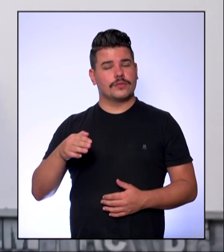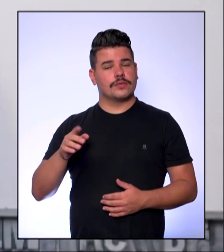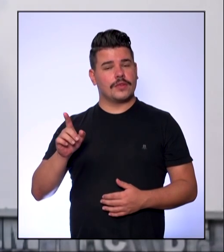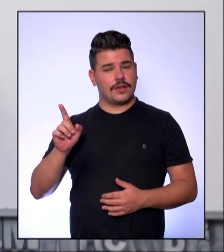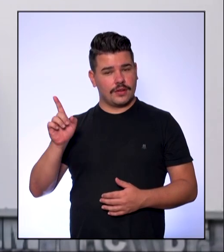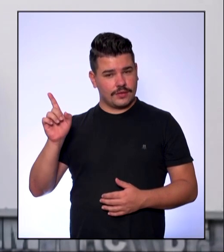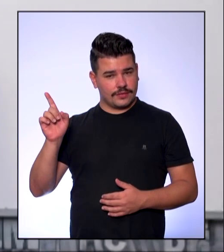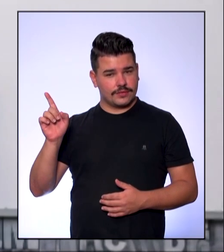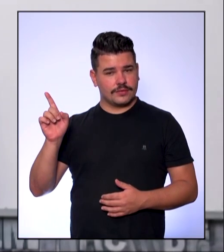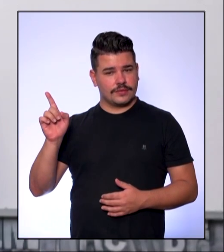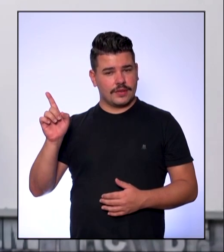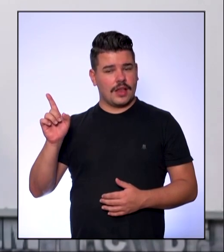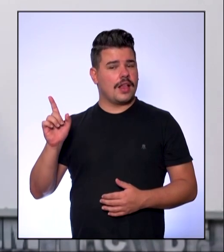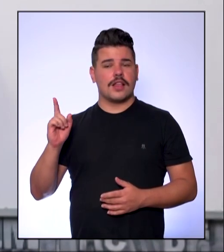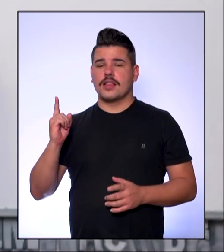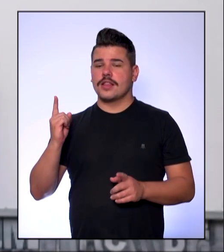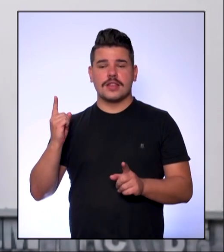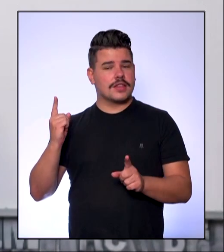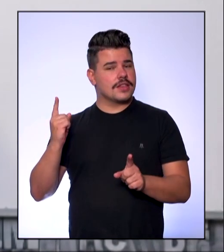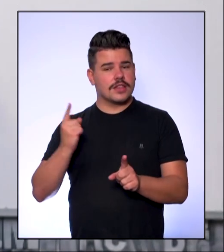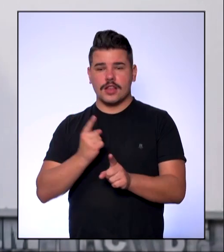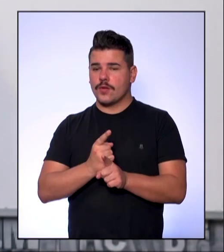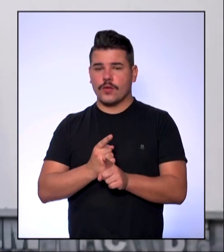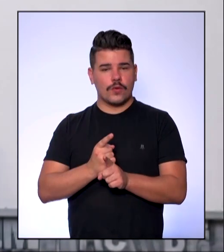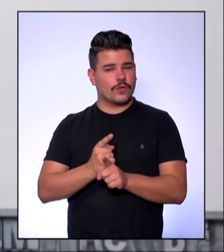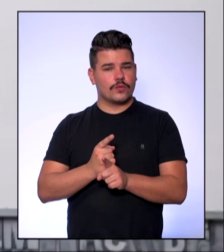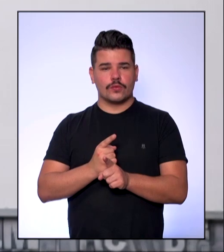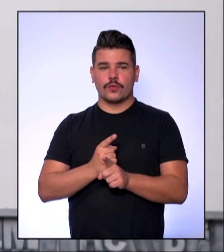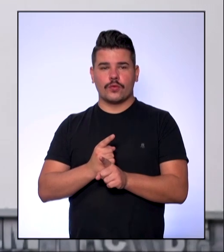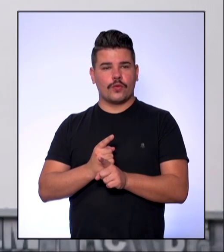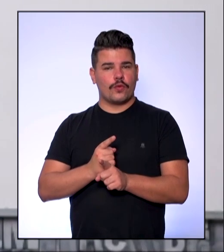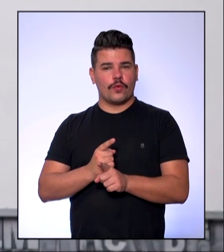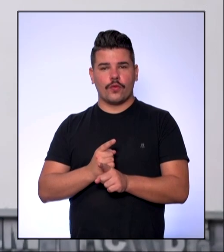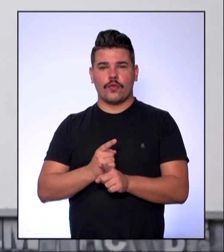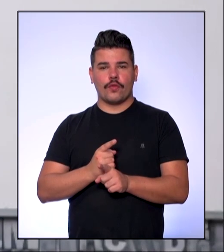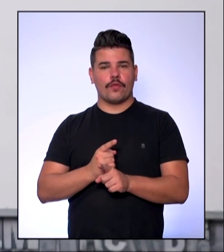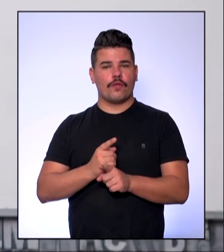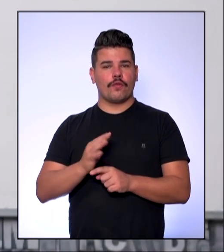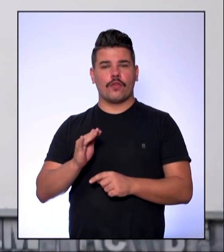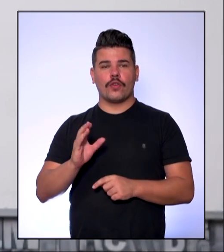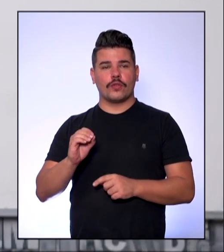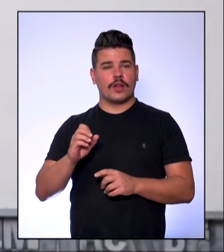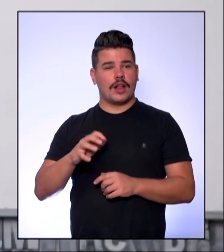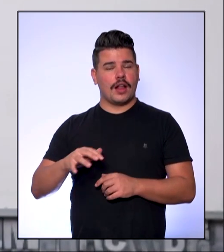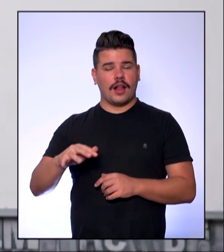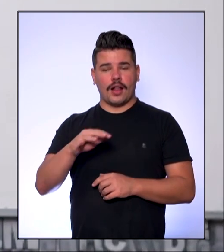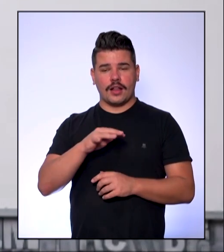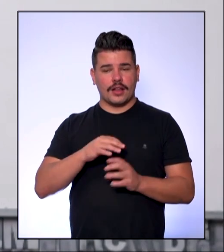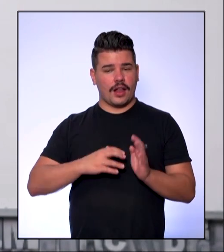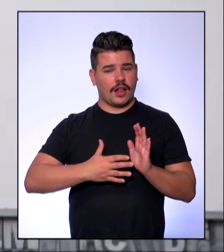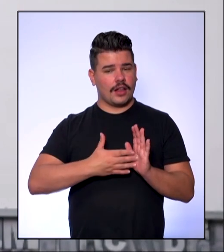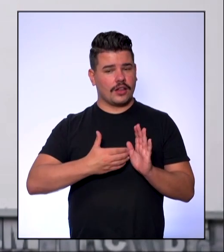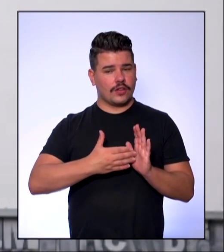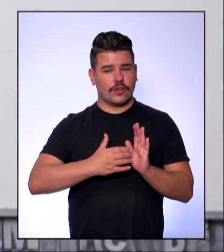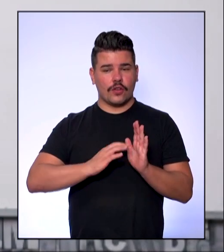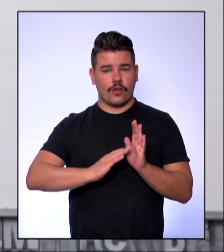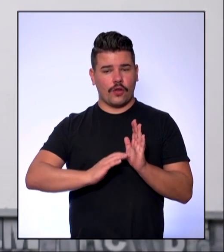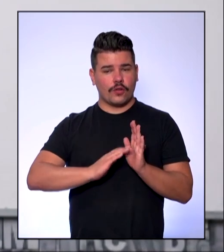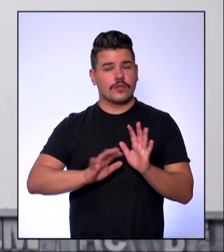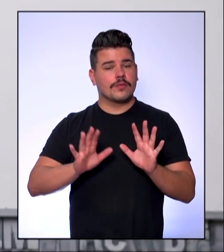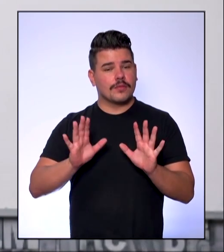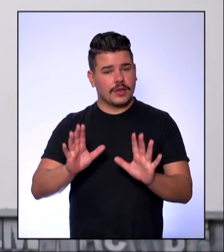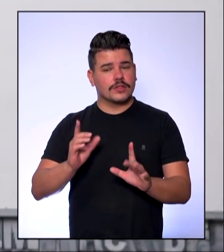Ela não encontrou fóssil neste sítio arqueológico, mas encontrou, por